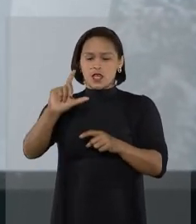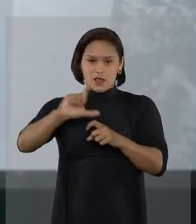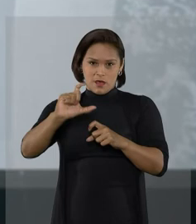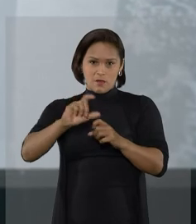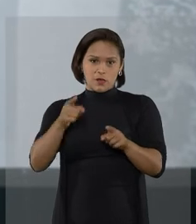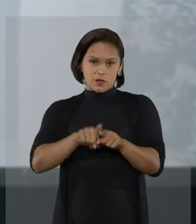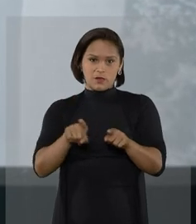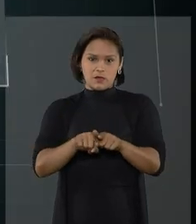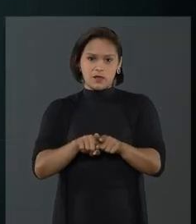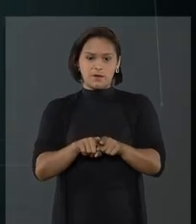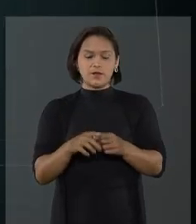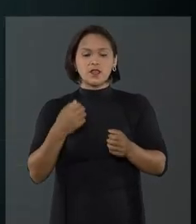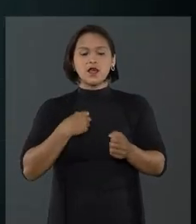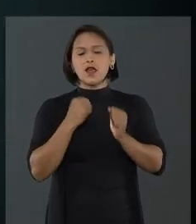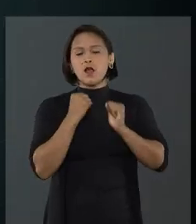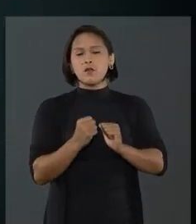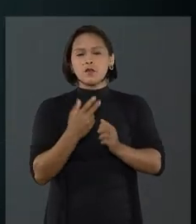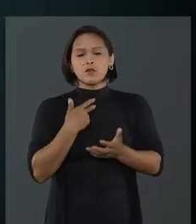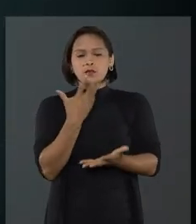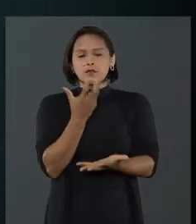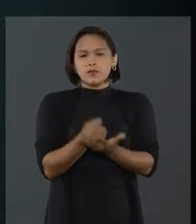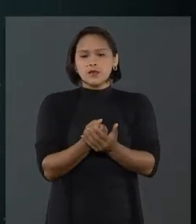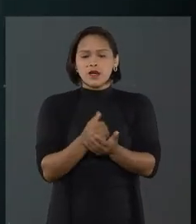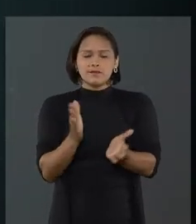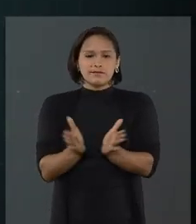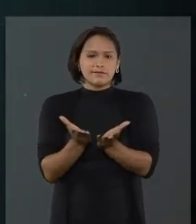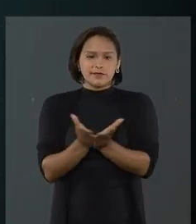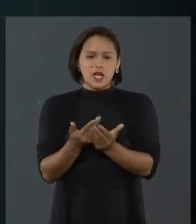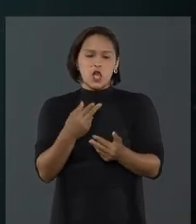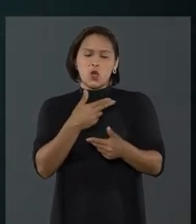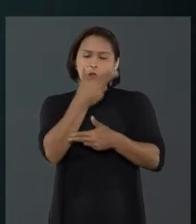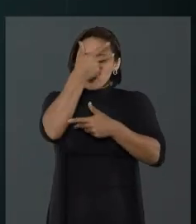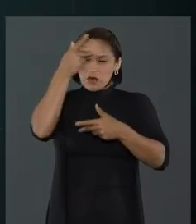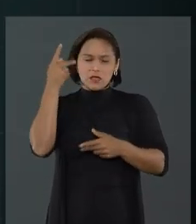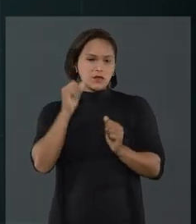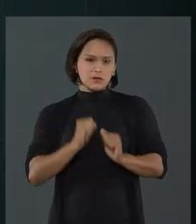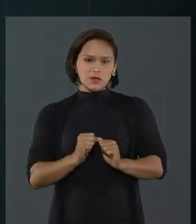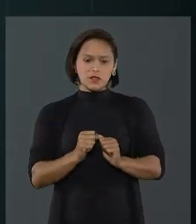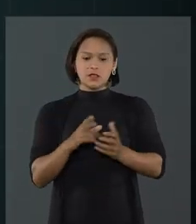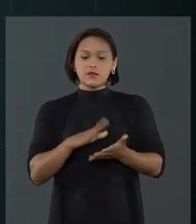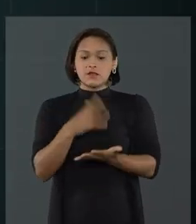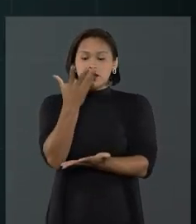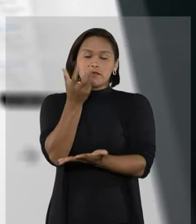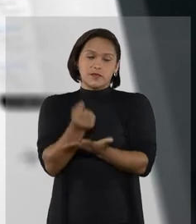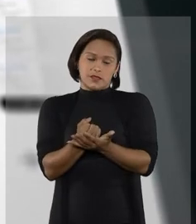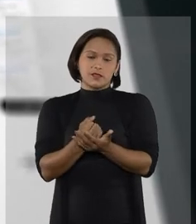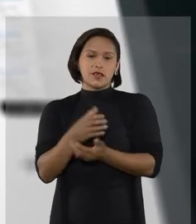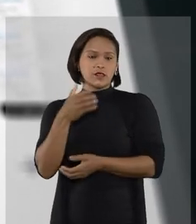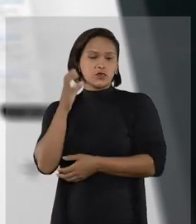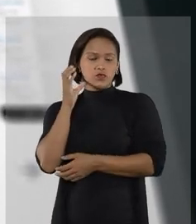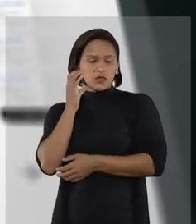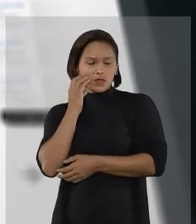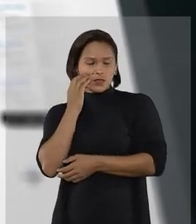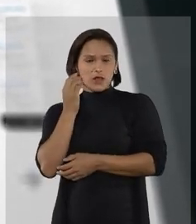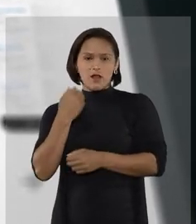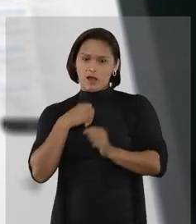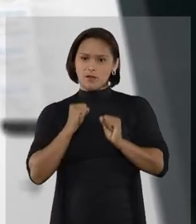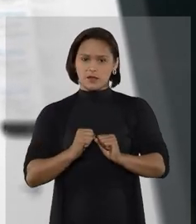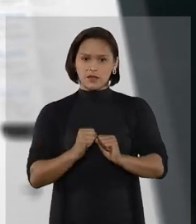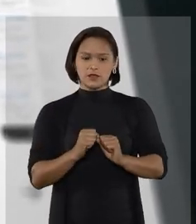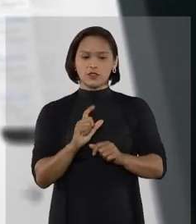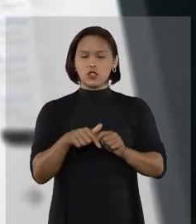aplicativos Android e Apple. A ferramenta pode ser baixada gratuitamente por qualquer pessoa. Instale o